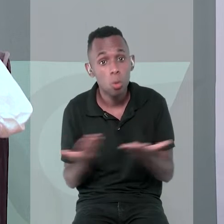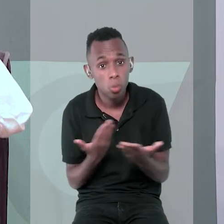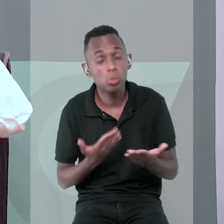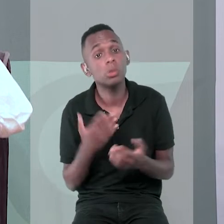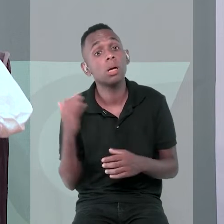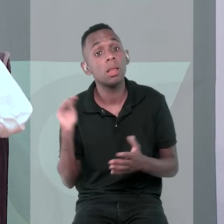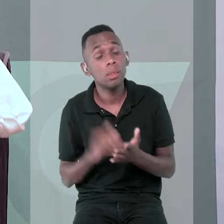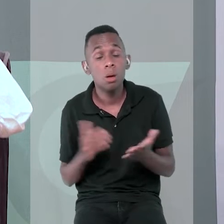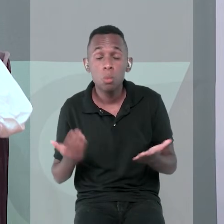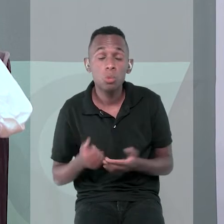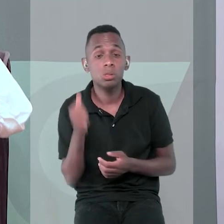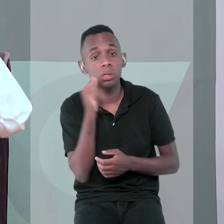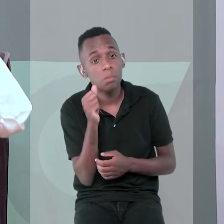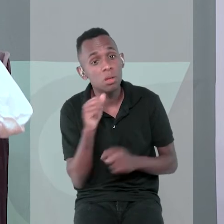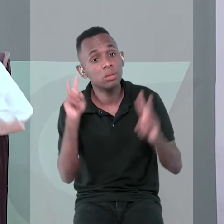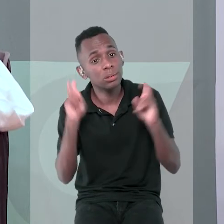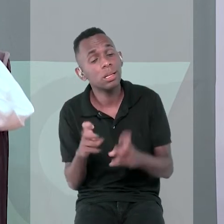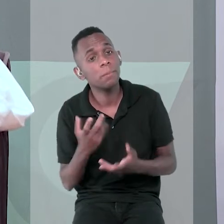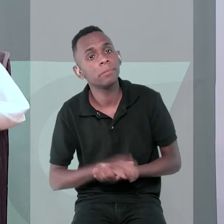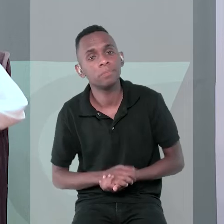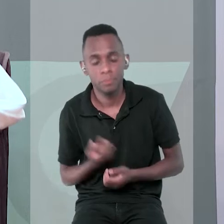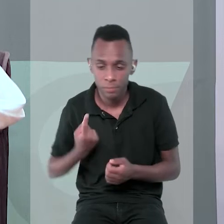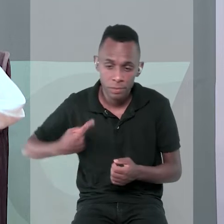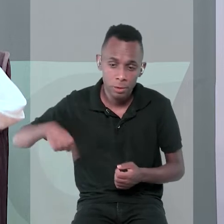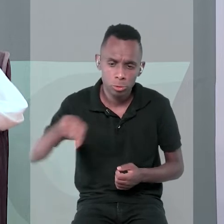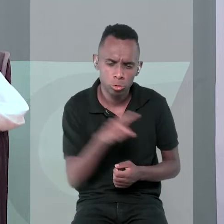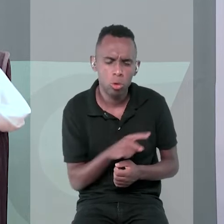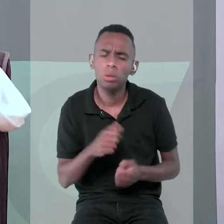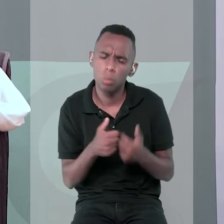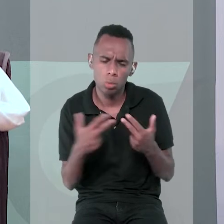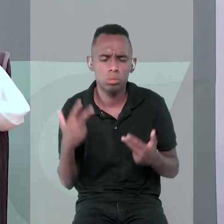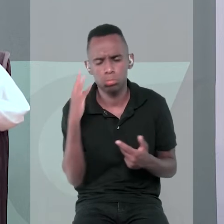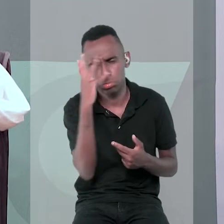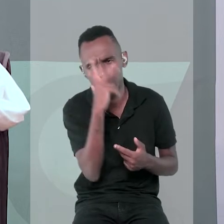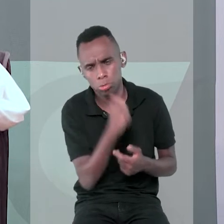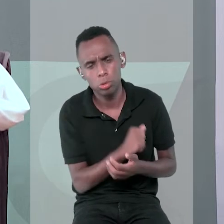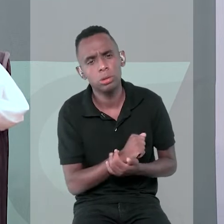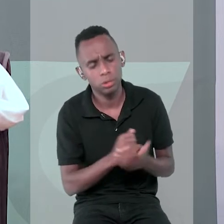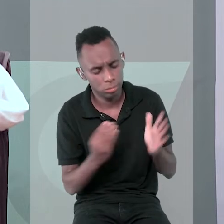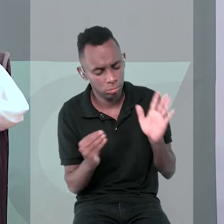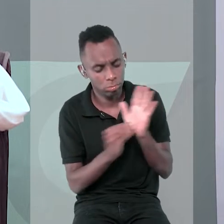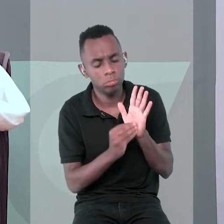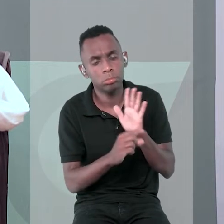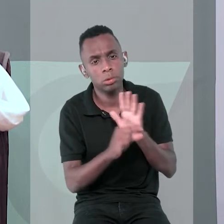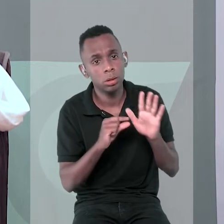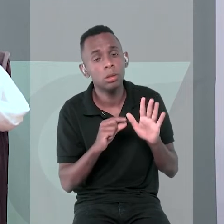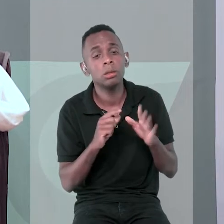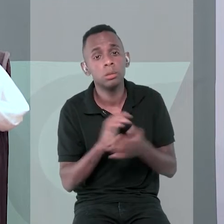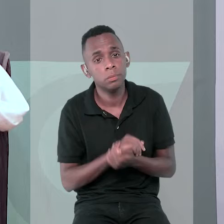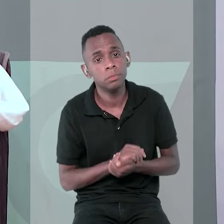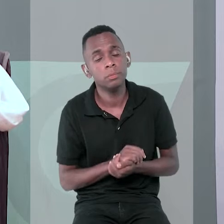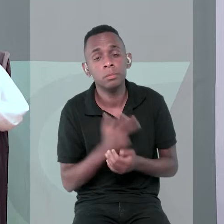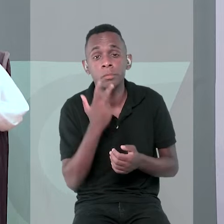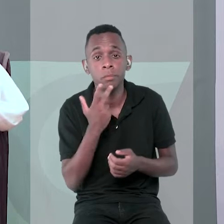Joana d'Arc ainda hoje. Porque nós... Aí tem uma coisa bonita, até eu uso uma epígrafe do Elias